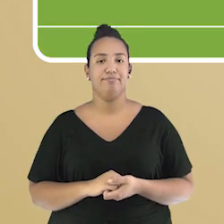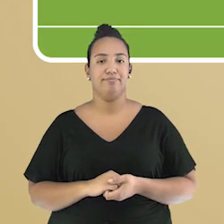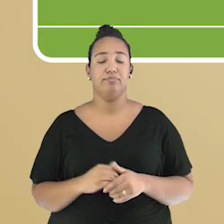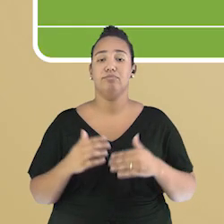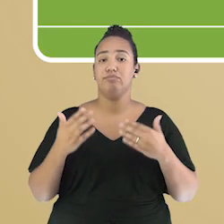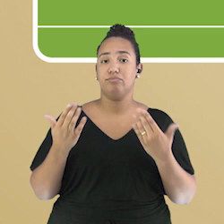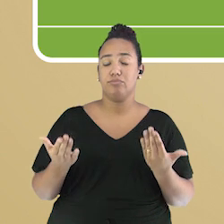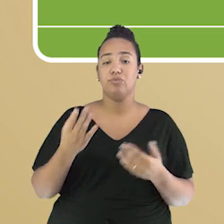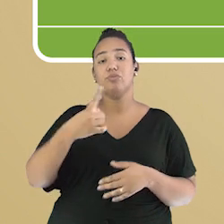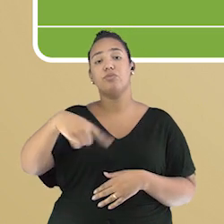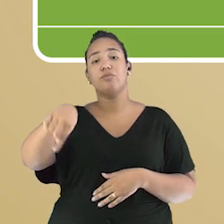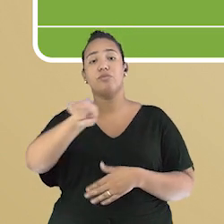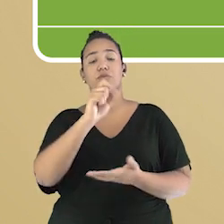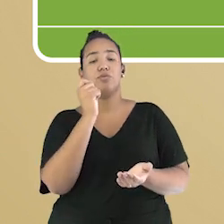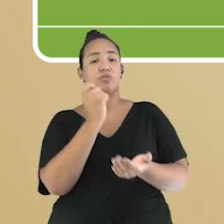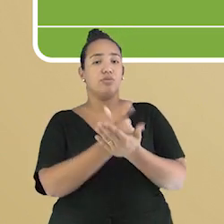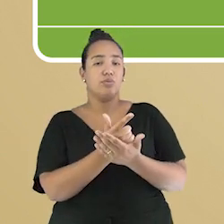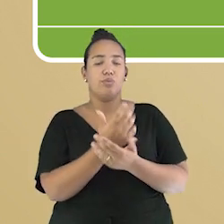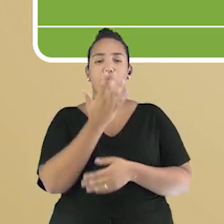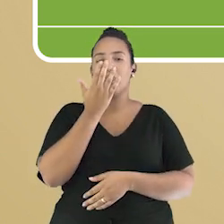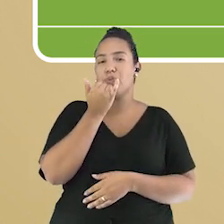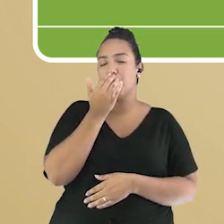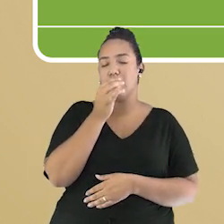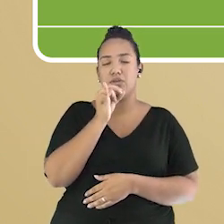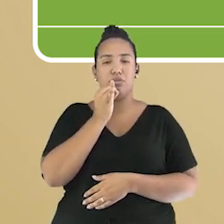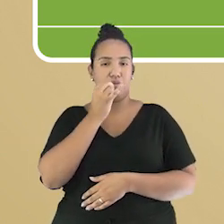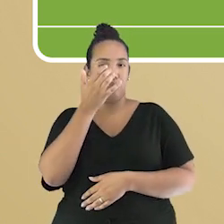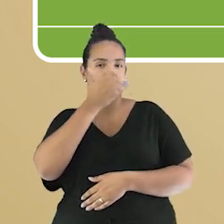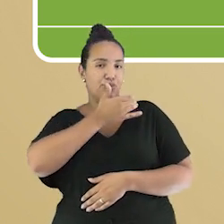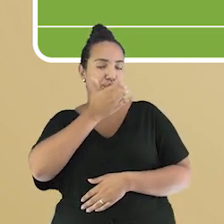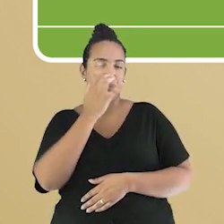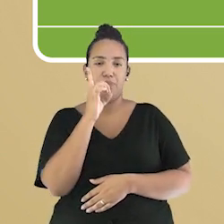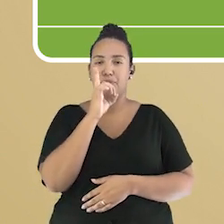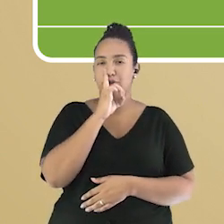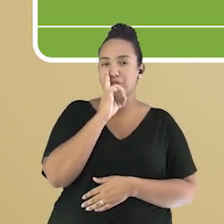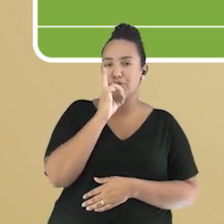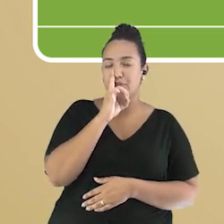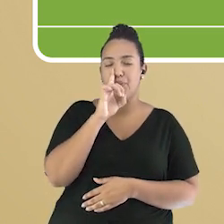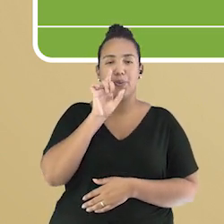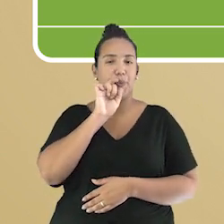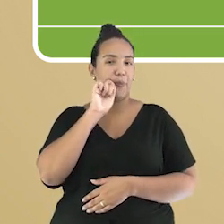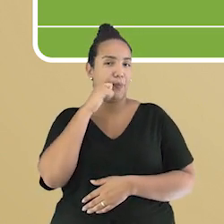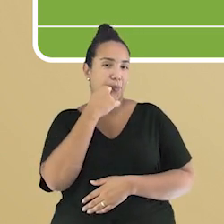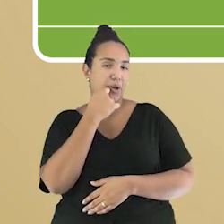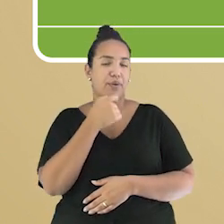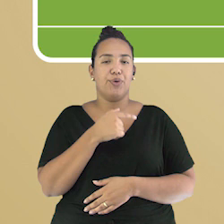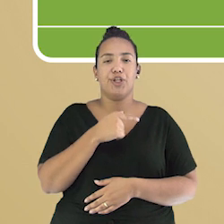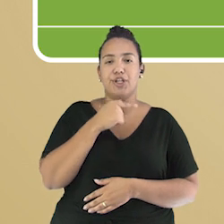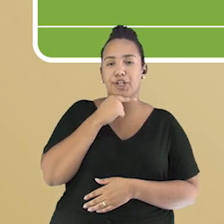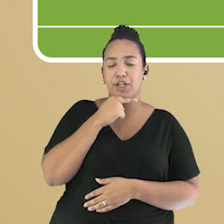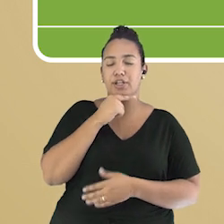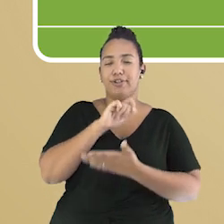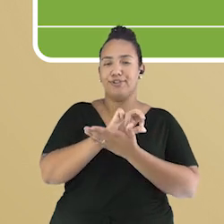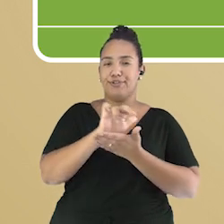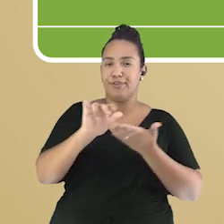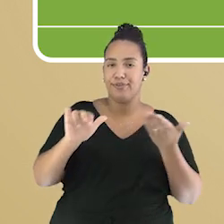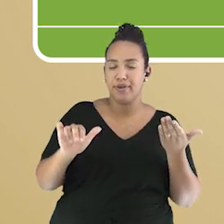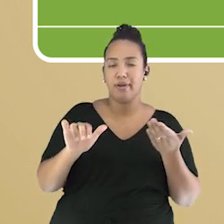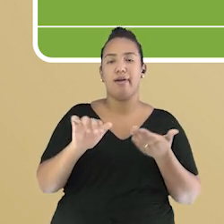Quando compramos algum alimento, pode ser uma fruta, biscoito, pães, queijo e